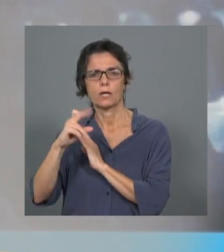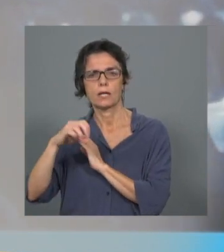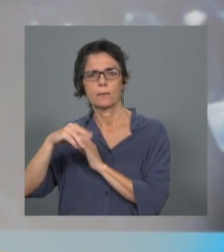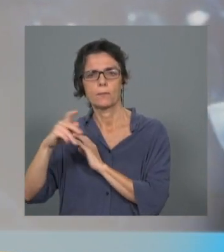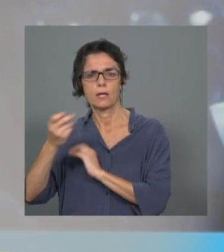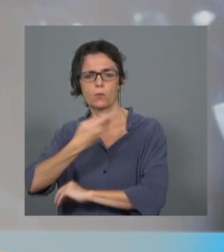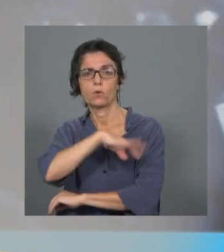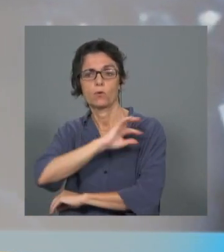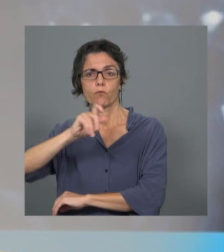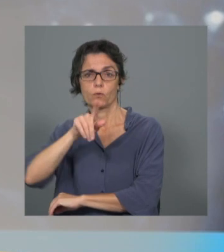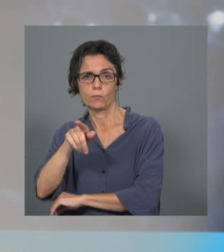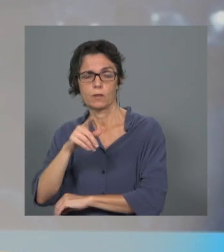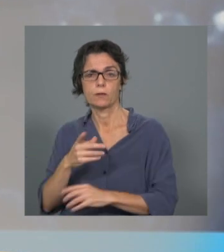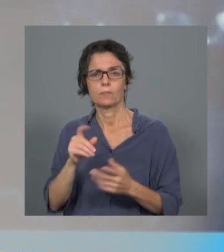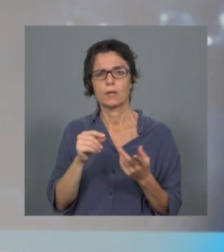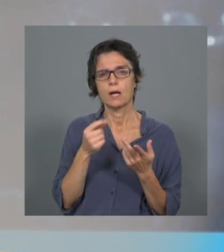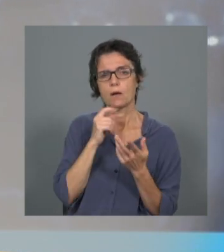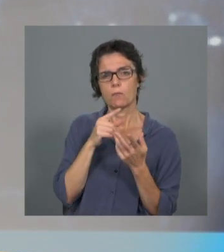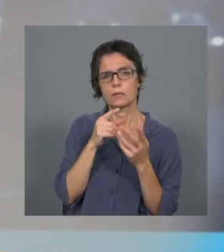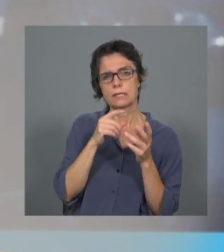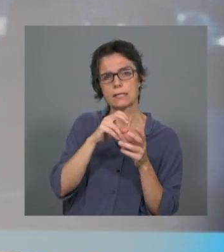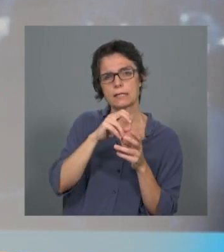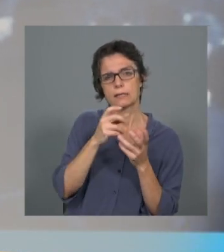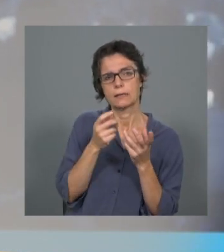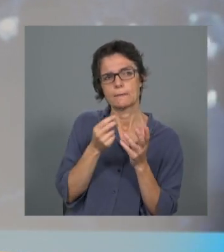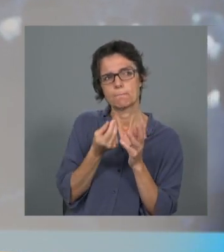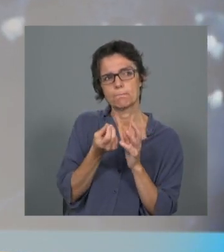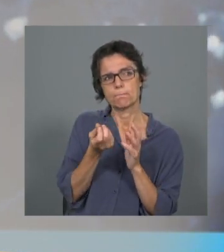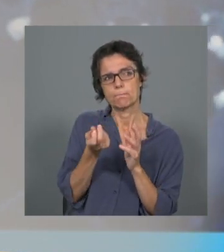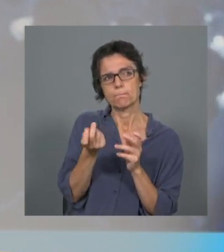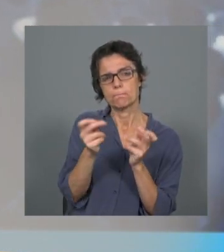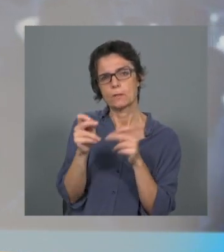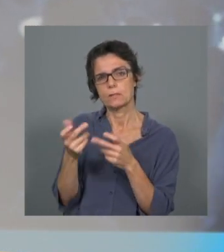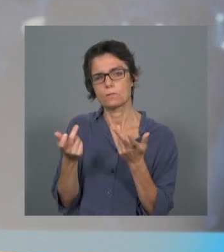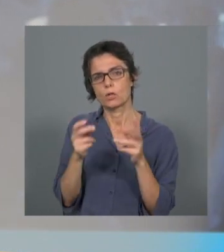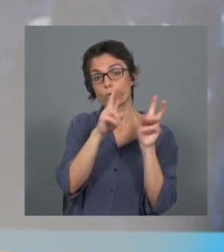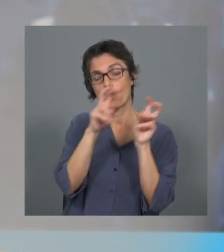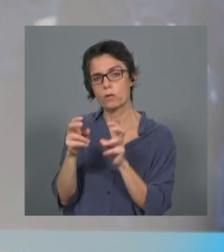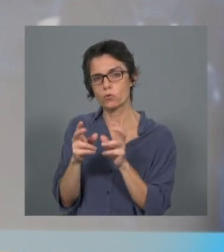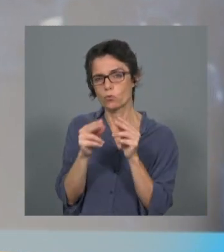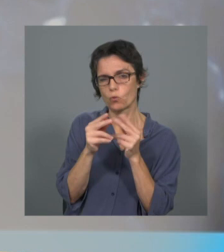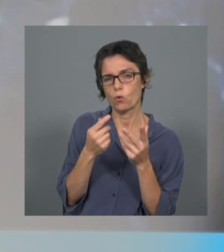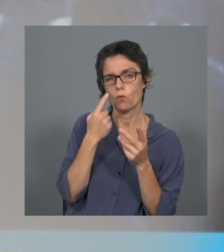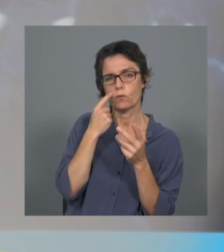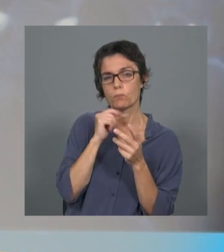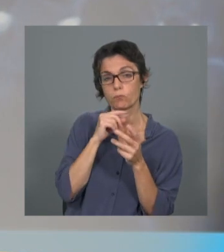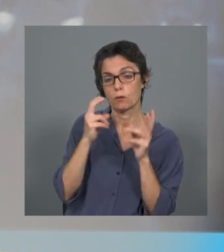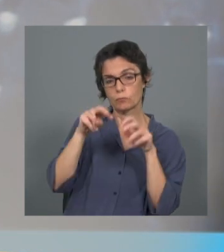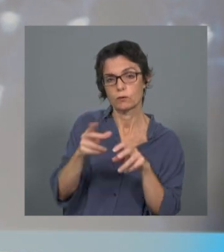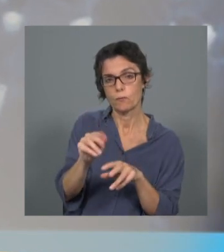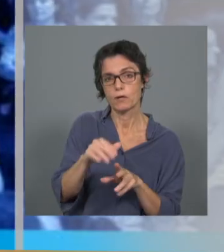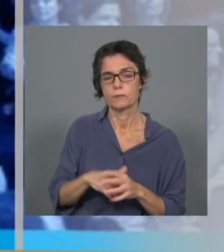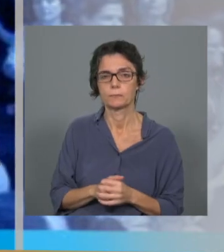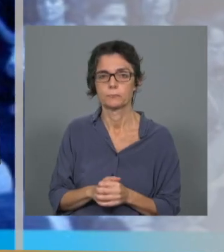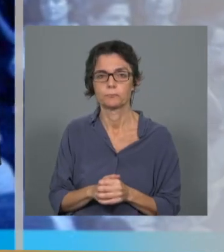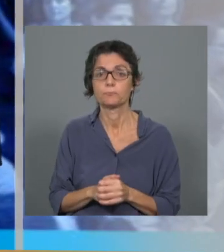abordagens inovadoras para algo que nós pensamos já conhecer, mas há sempre realidades novas a descobrir. Não, claramente,